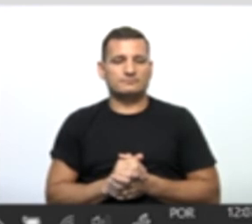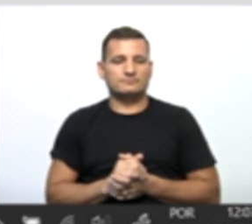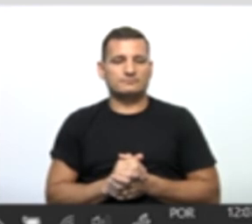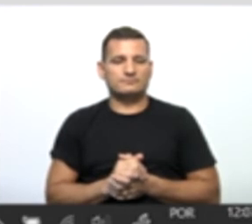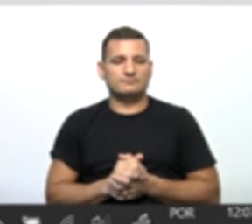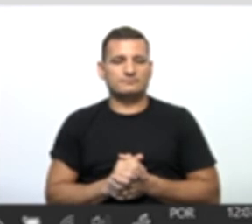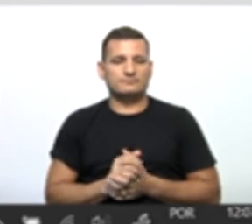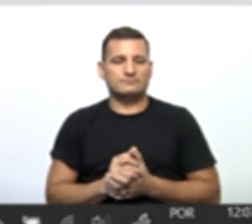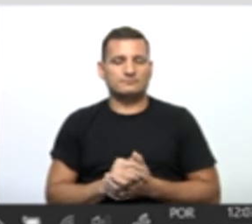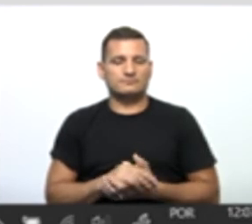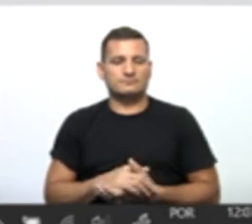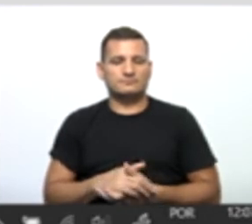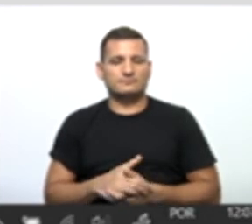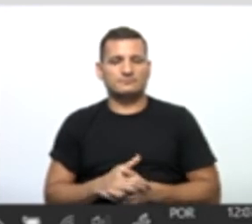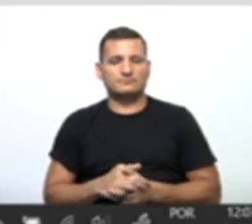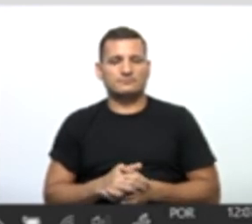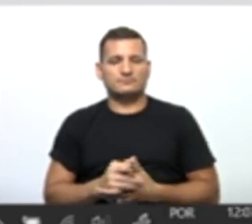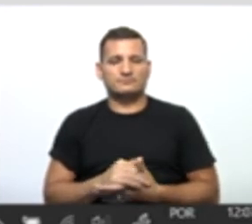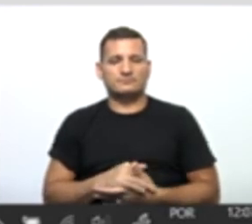ó,